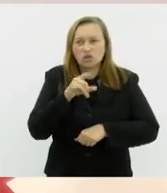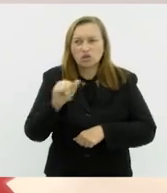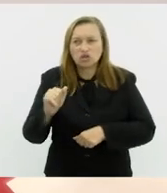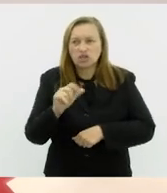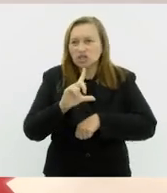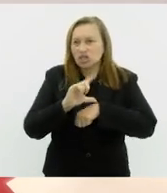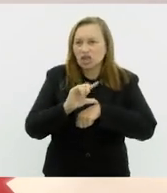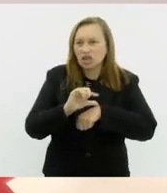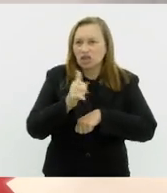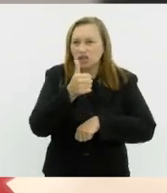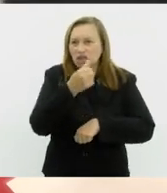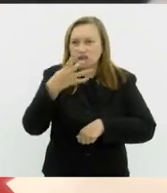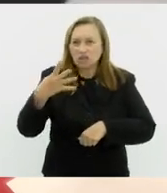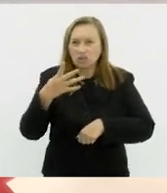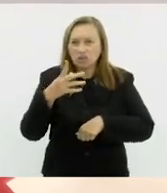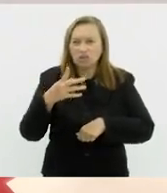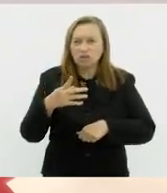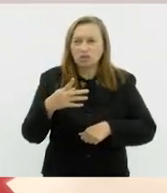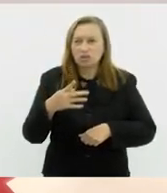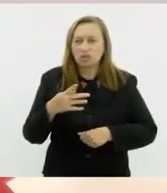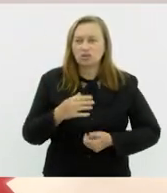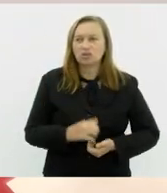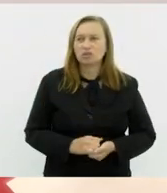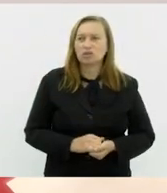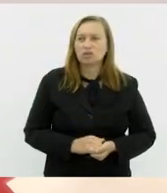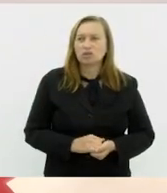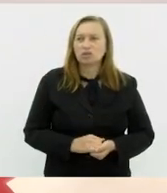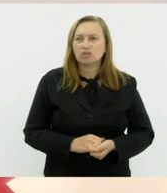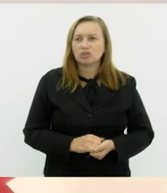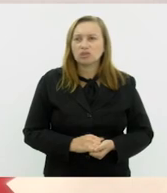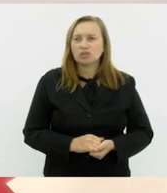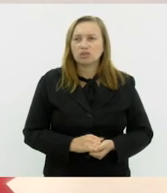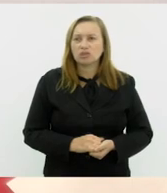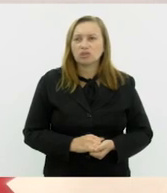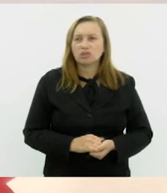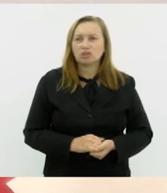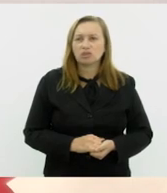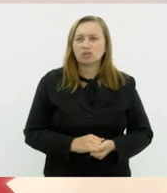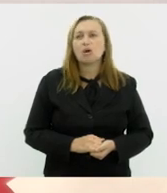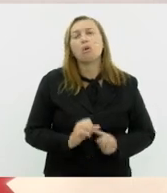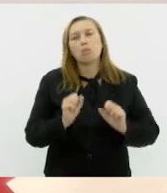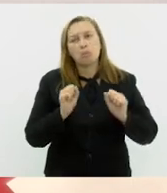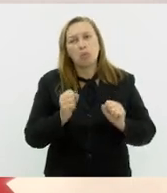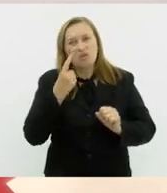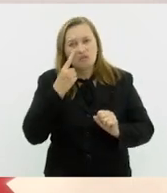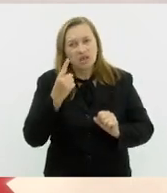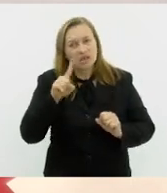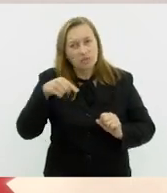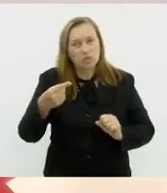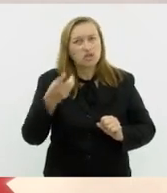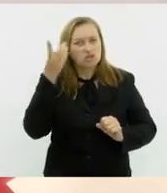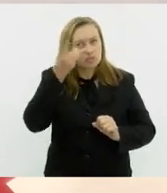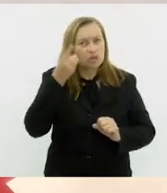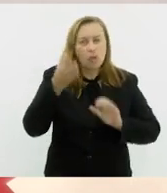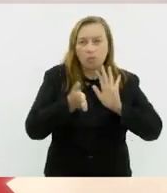14 horas. Acho que 14 horas. 28 de maio, 14 horas. Mas também a gente vê, deputado, mas é só uma proposta, né? Tem